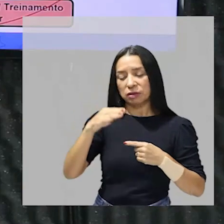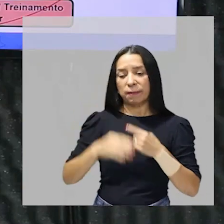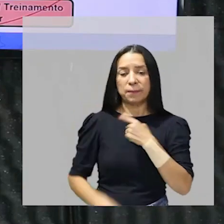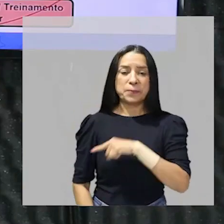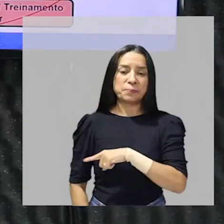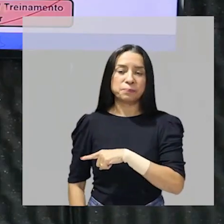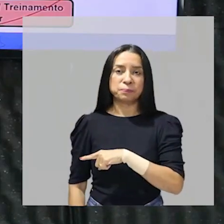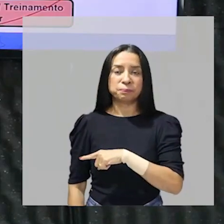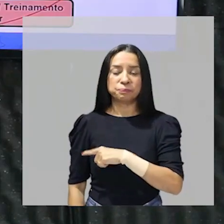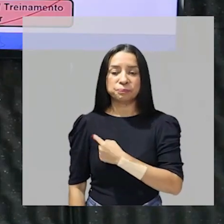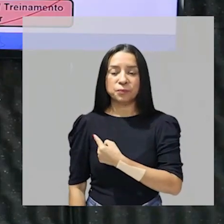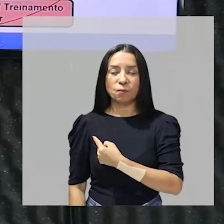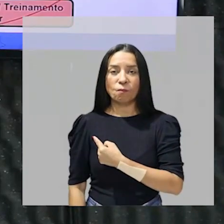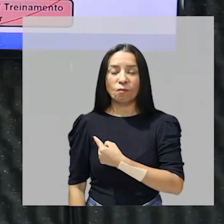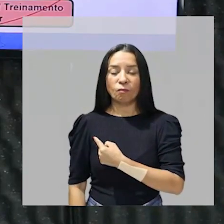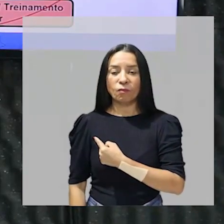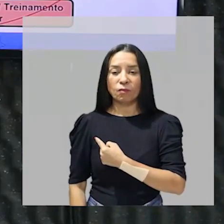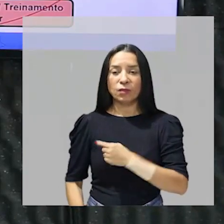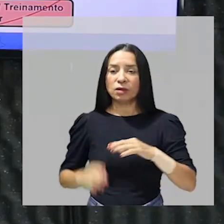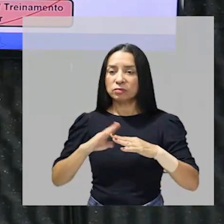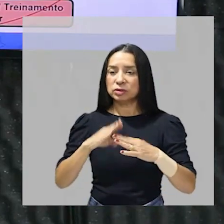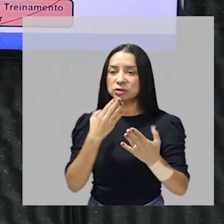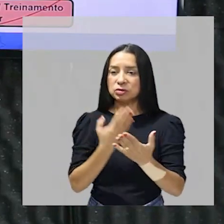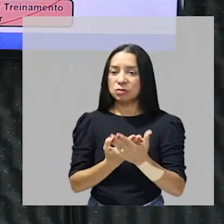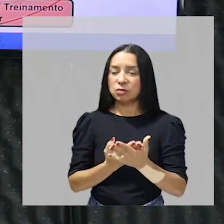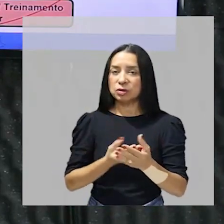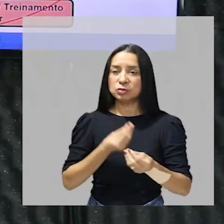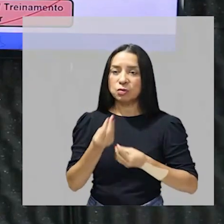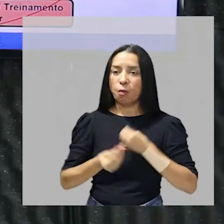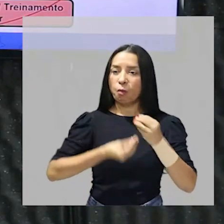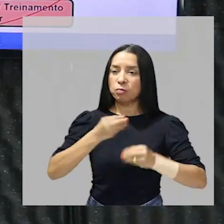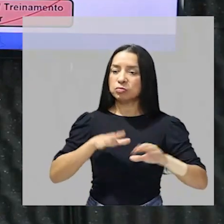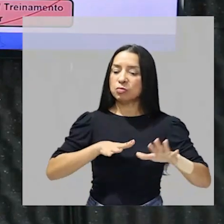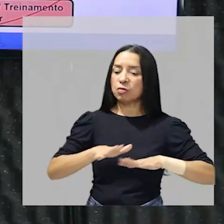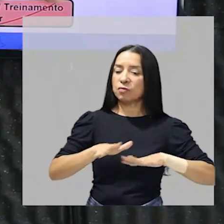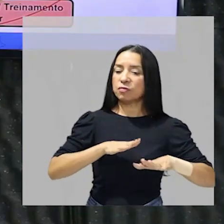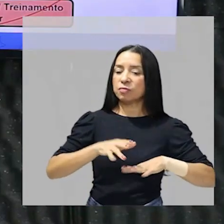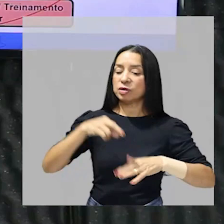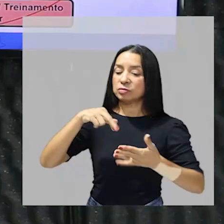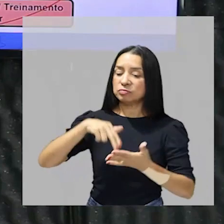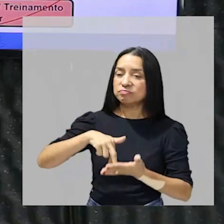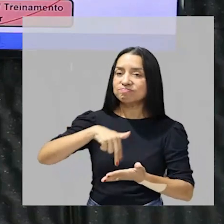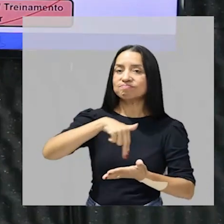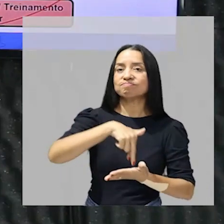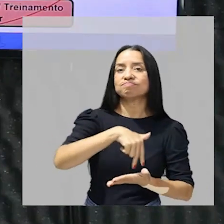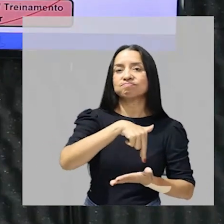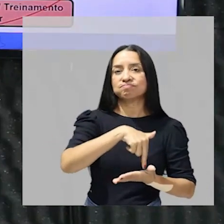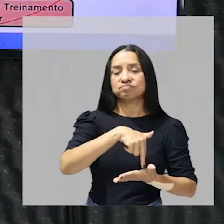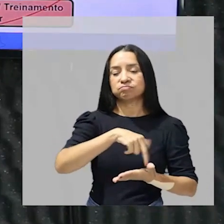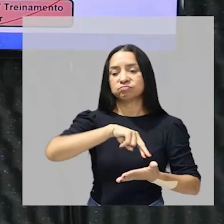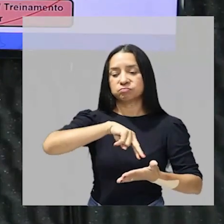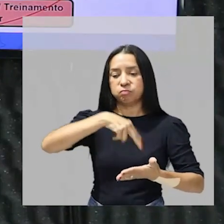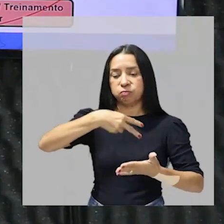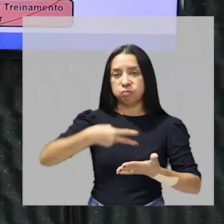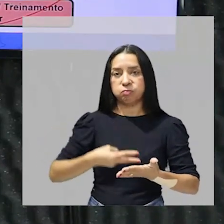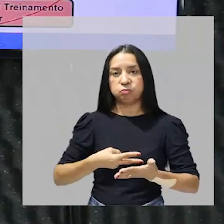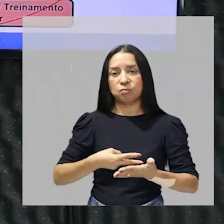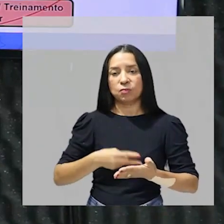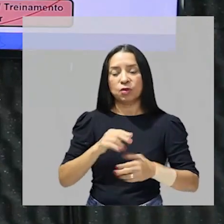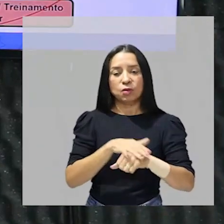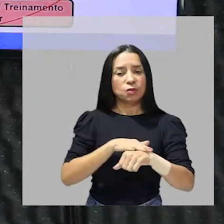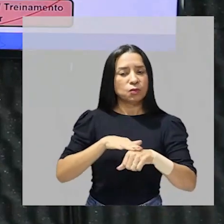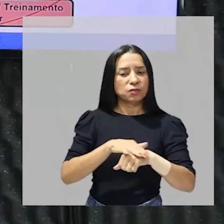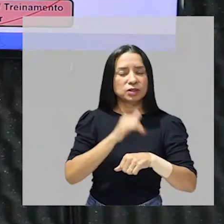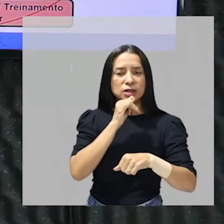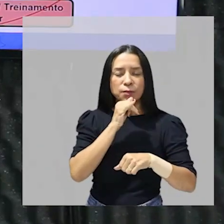ó, essas escolas aqui ficaram conhecidas como os movimentos ginásticos. Se eu conversar com o